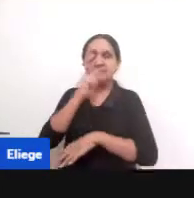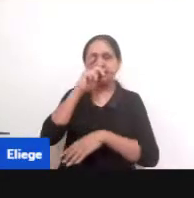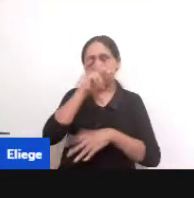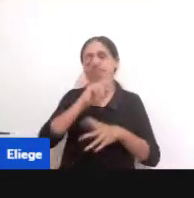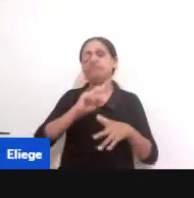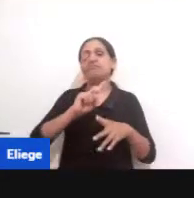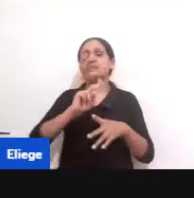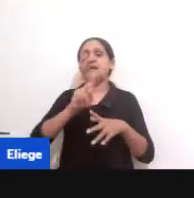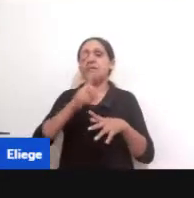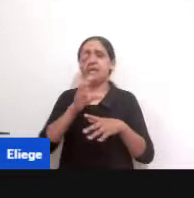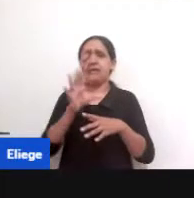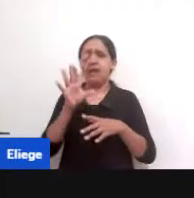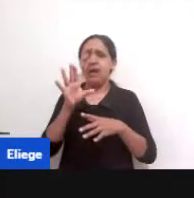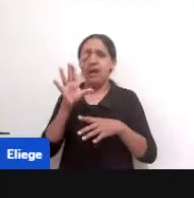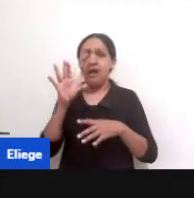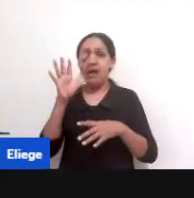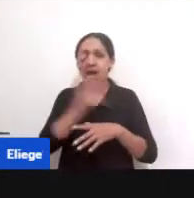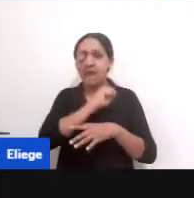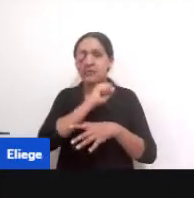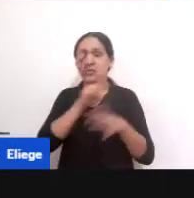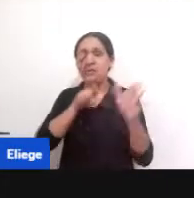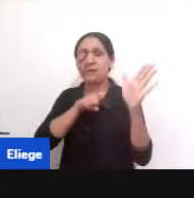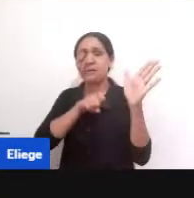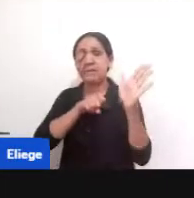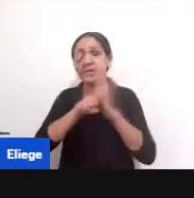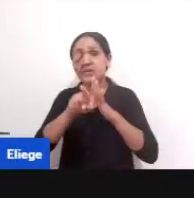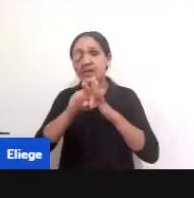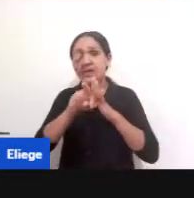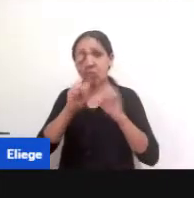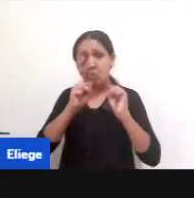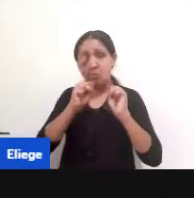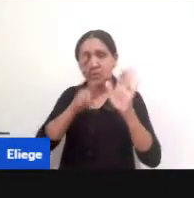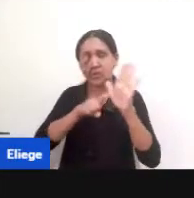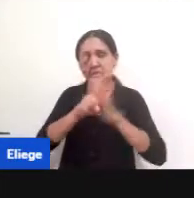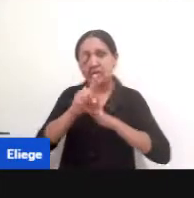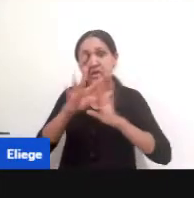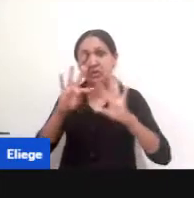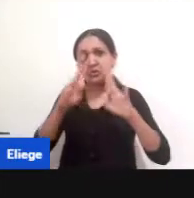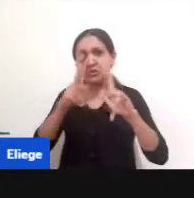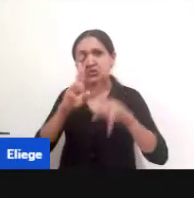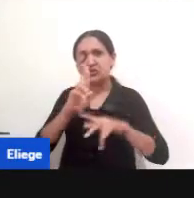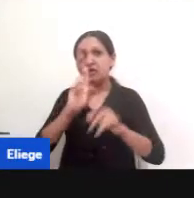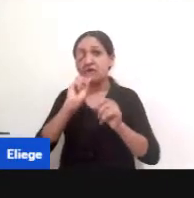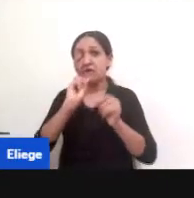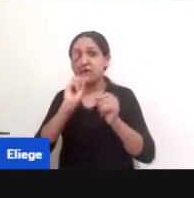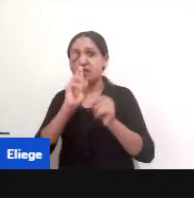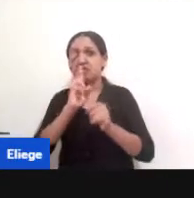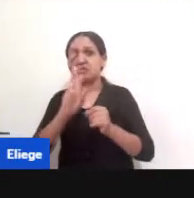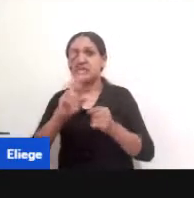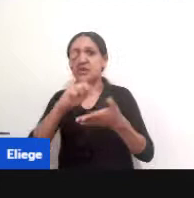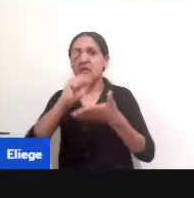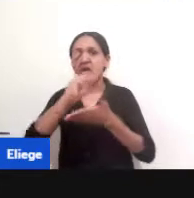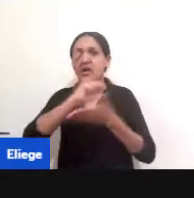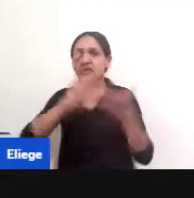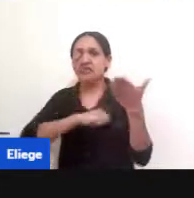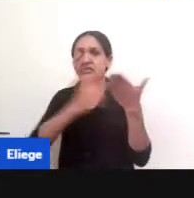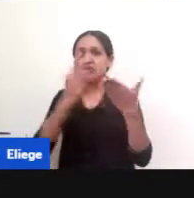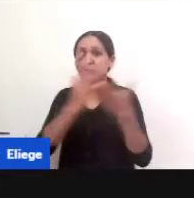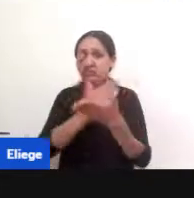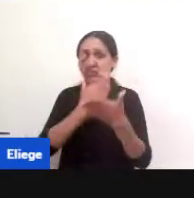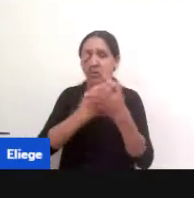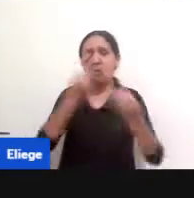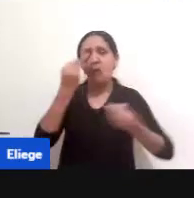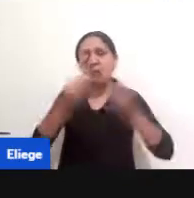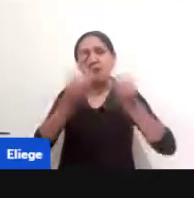bem rápida, eu posso perguntar para os alunos: e aí, todos fizeram atividade do caderno? Como foi? Foi difícil? Foi